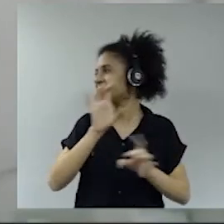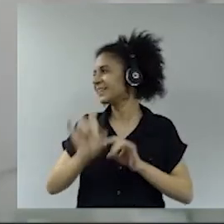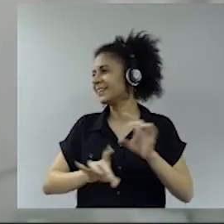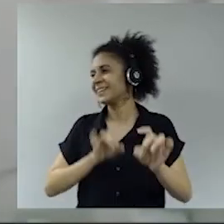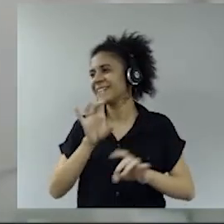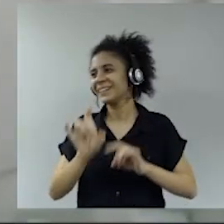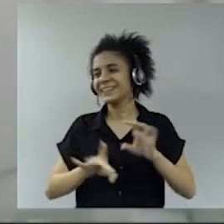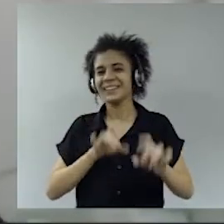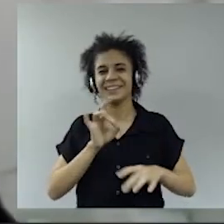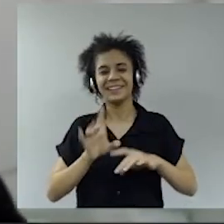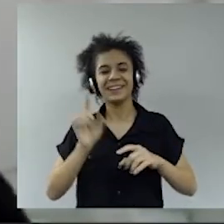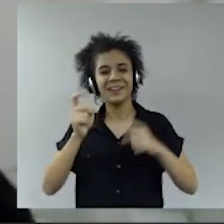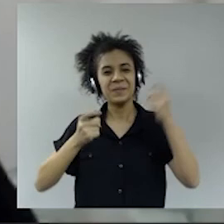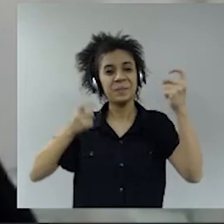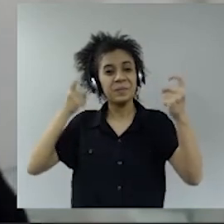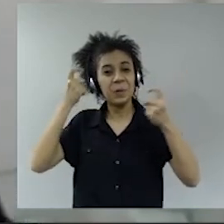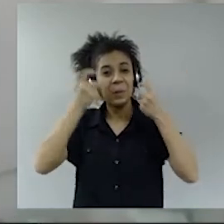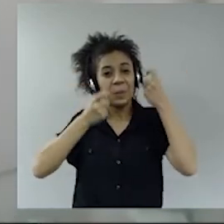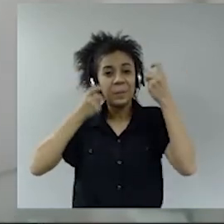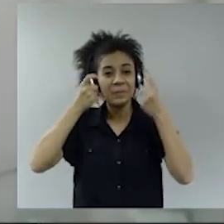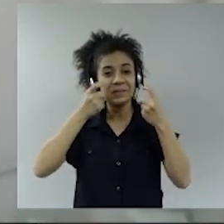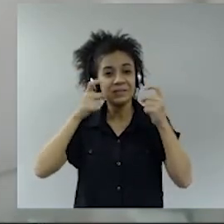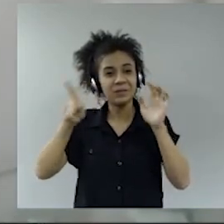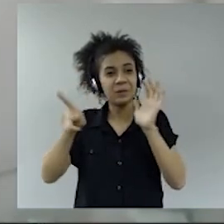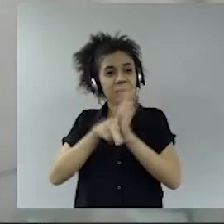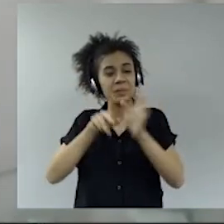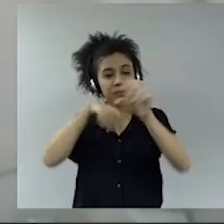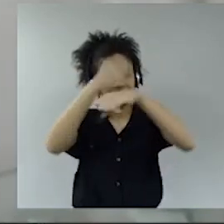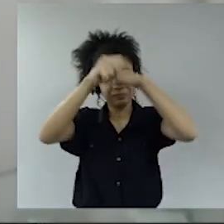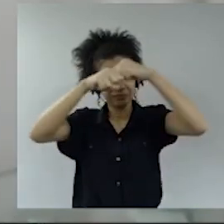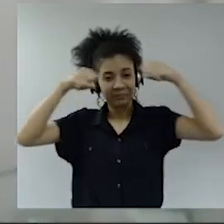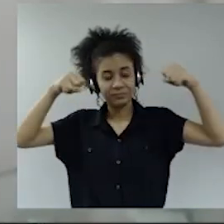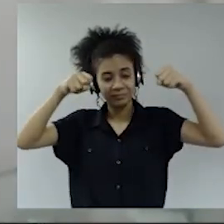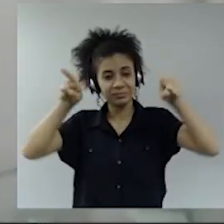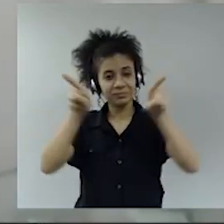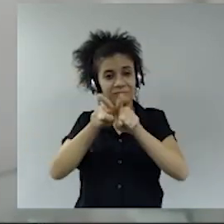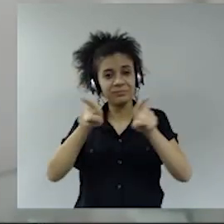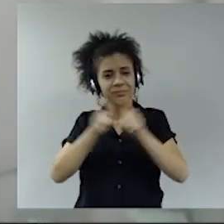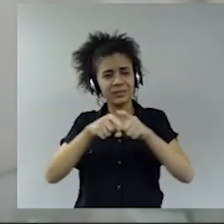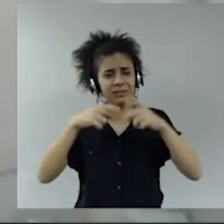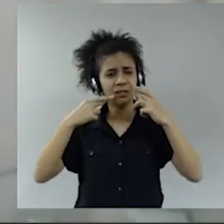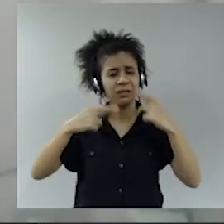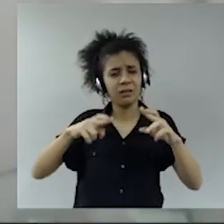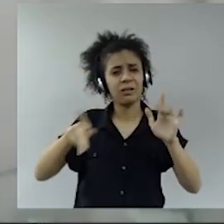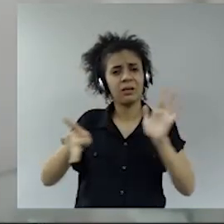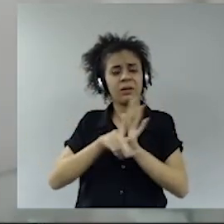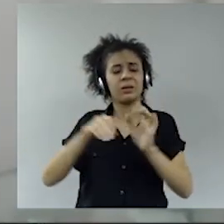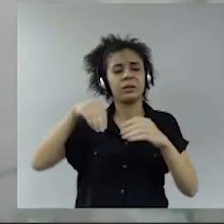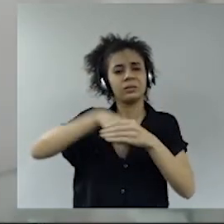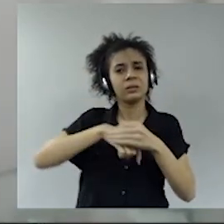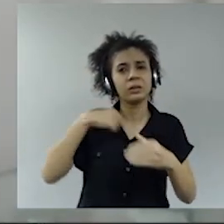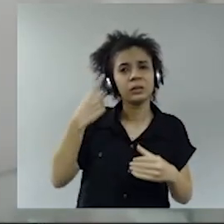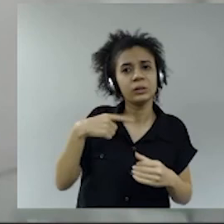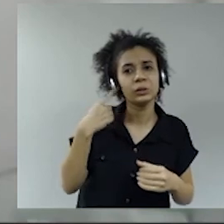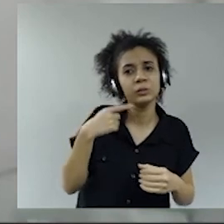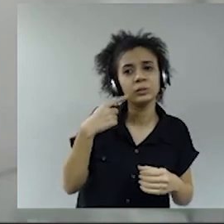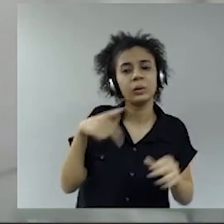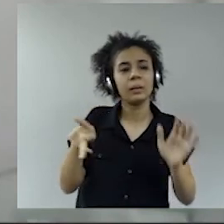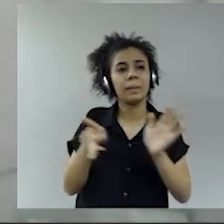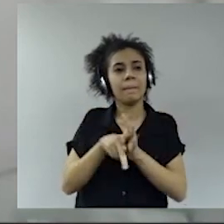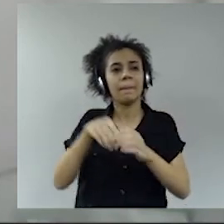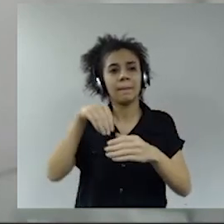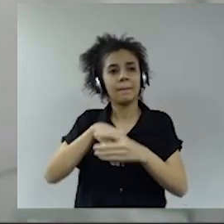a preocupação do Superior Tribunal de Justiça e os reclamos da advocacia, mesmo